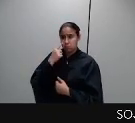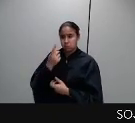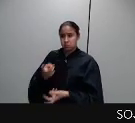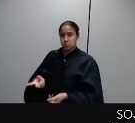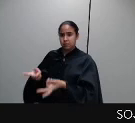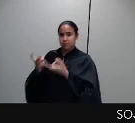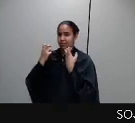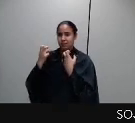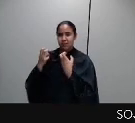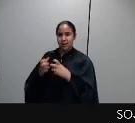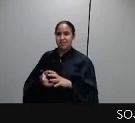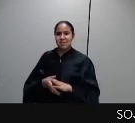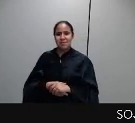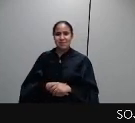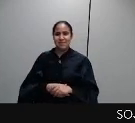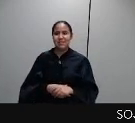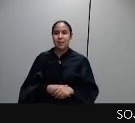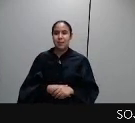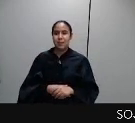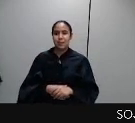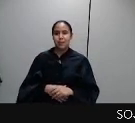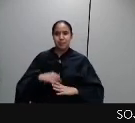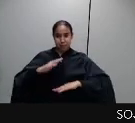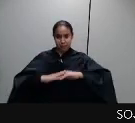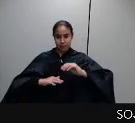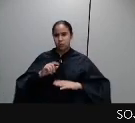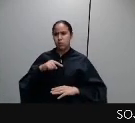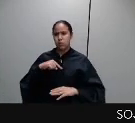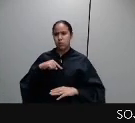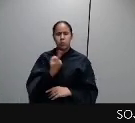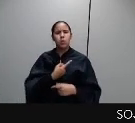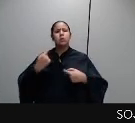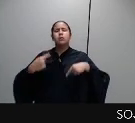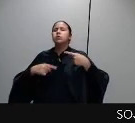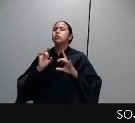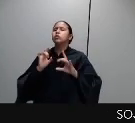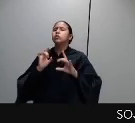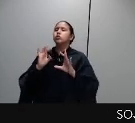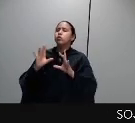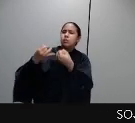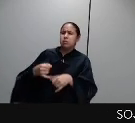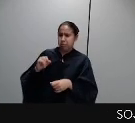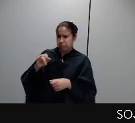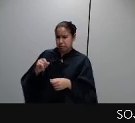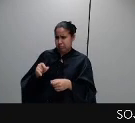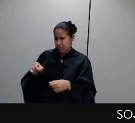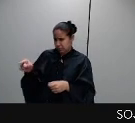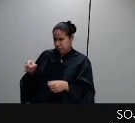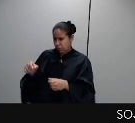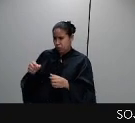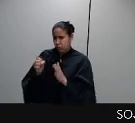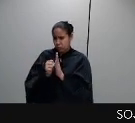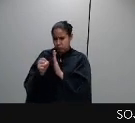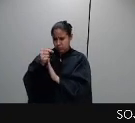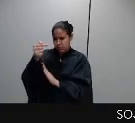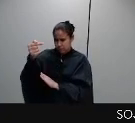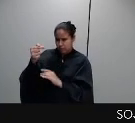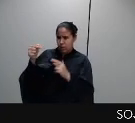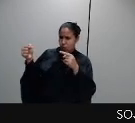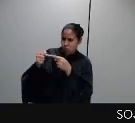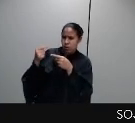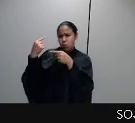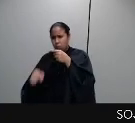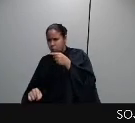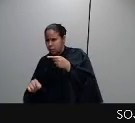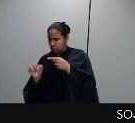conversa já que estamos discutindo apenas E hoje você sabe que eu não se aplica a súmula 7 então a minha a minha